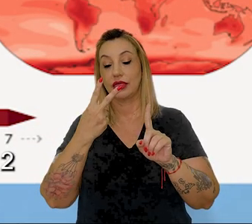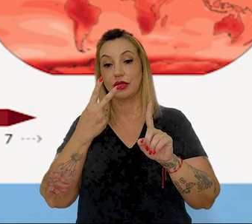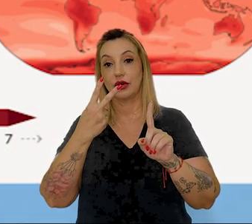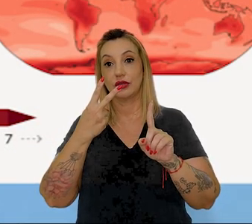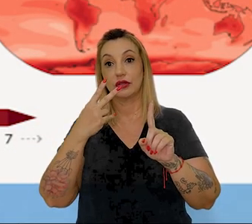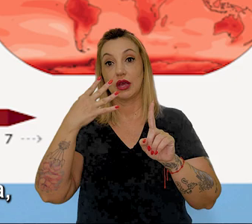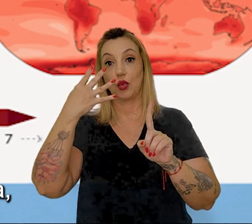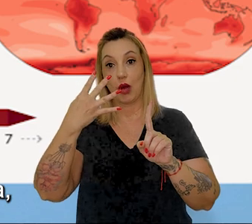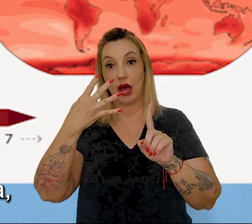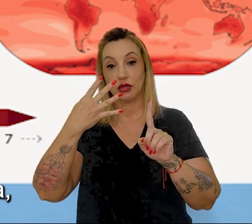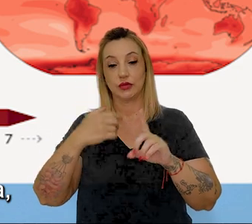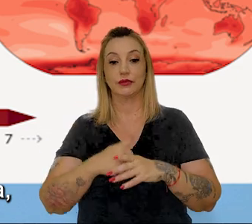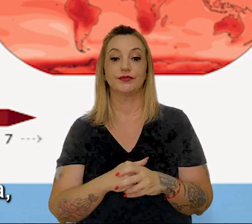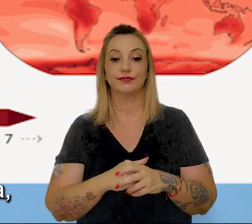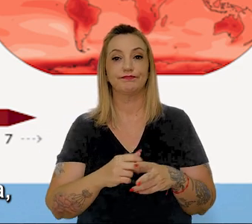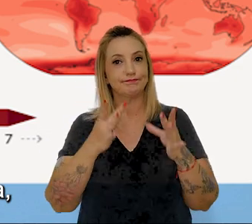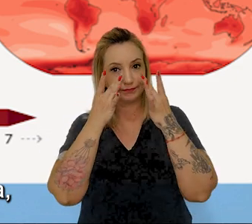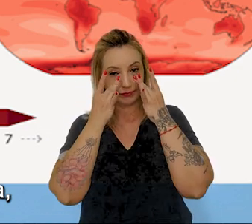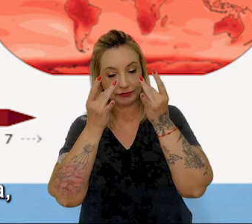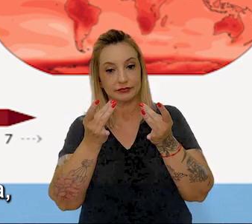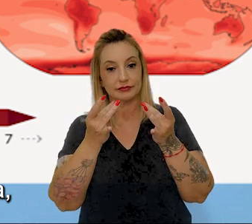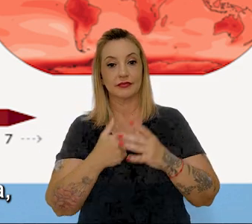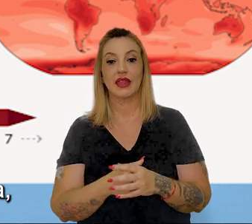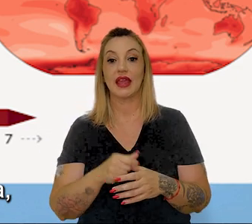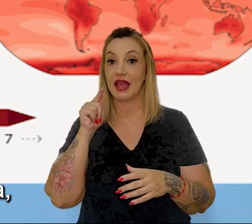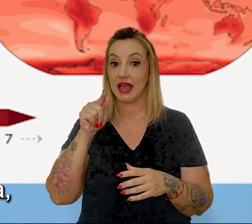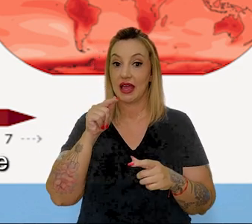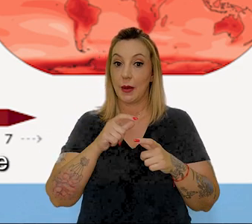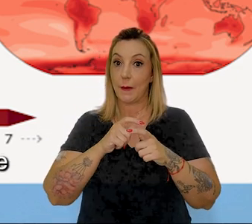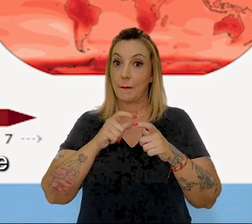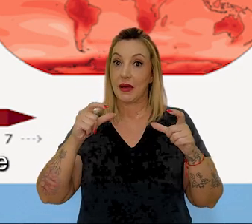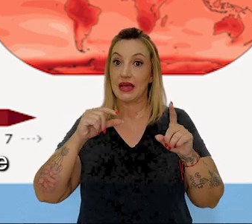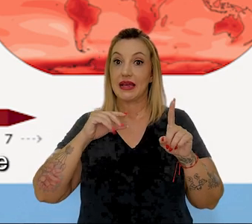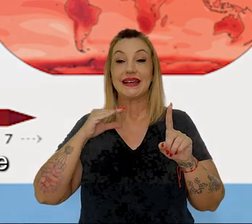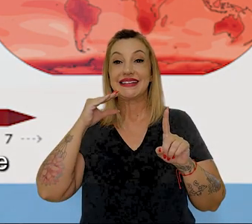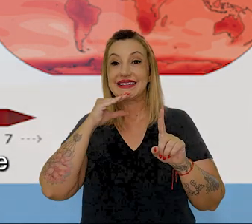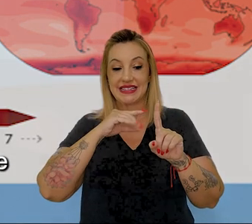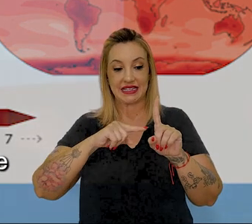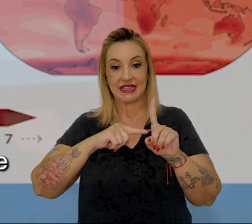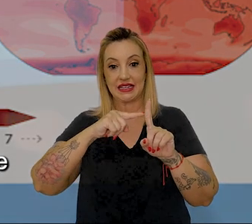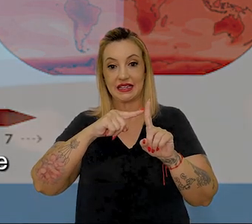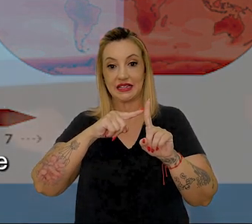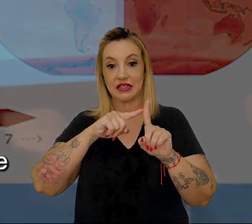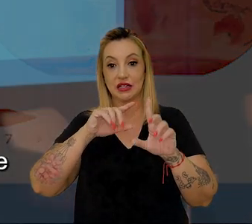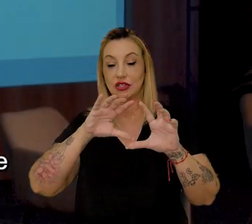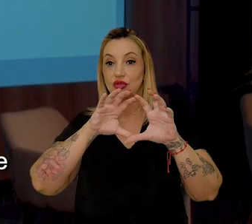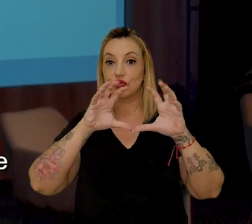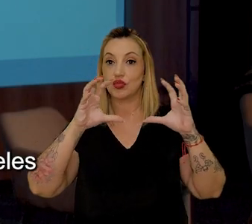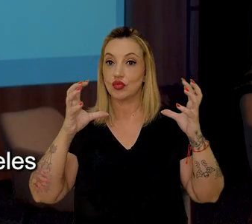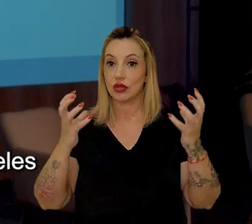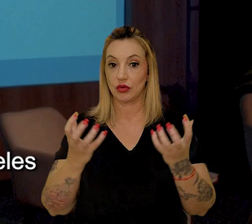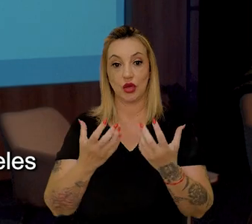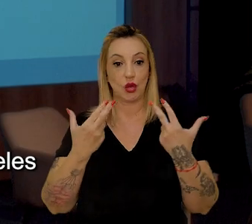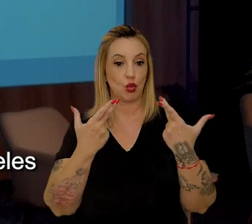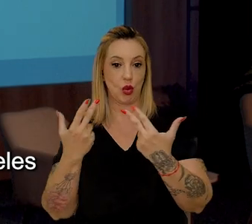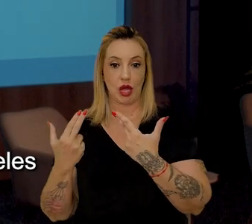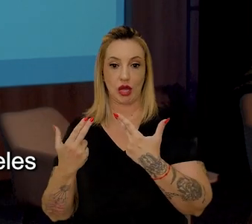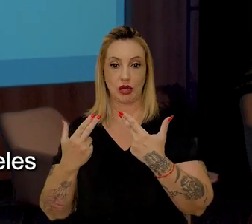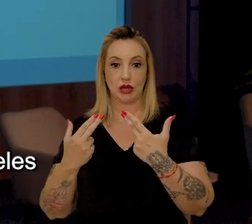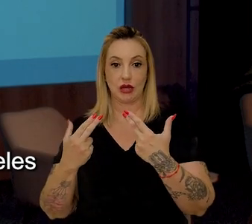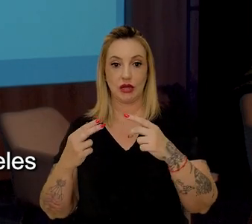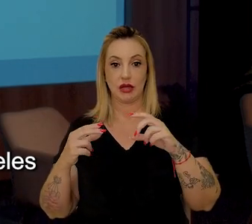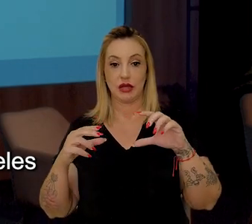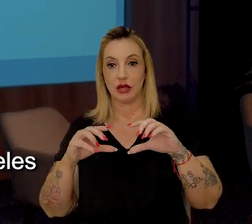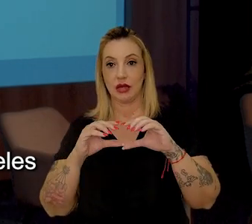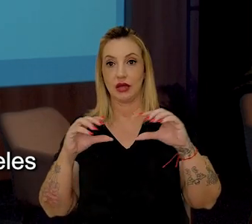A4 presta atenção que esse aumento da temperatura ele não se distribui uniformemente no Globo né ele pega aqui na